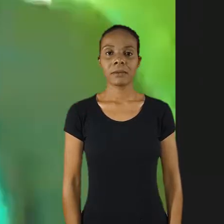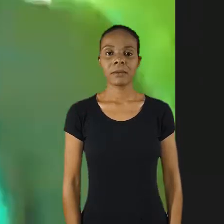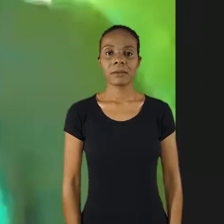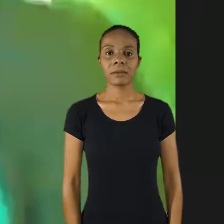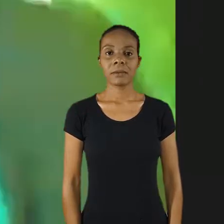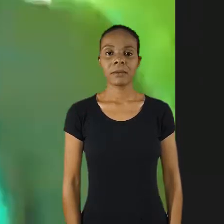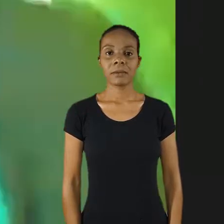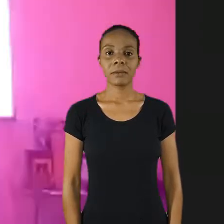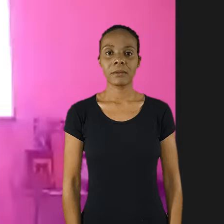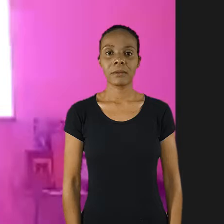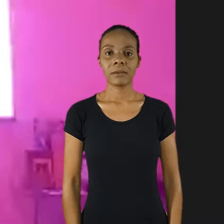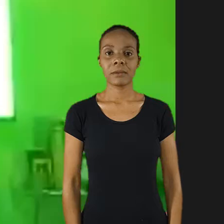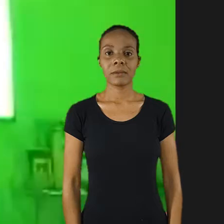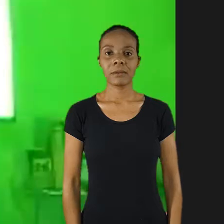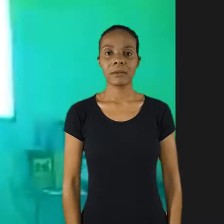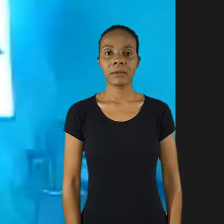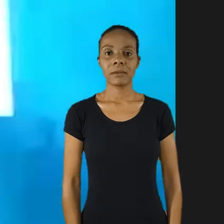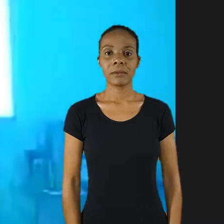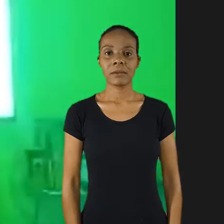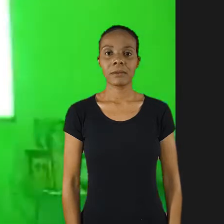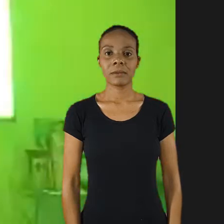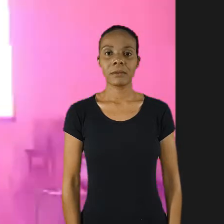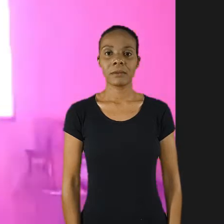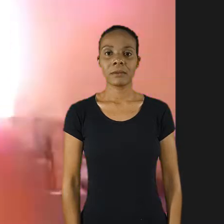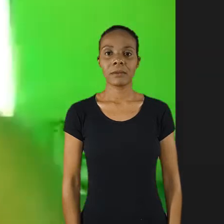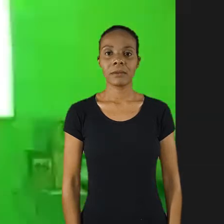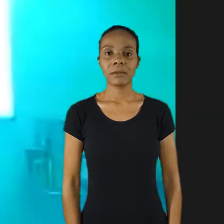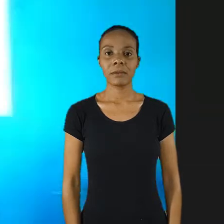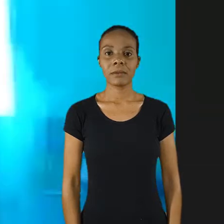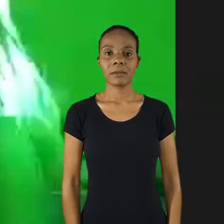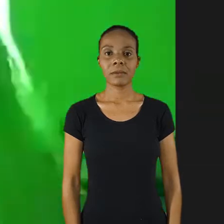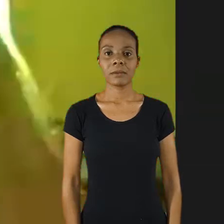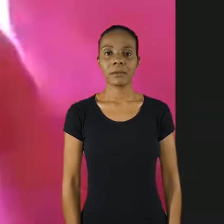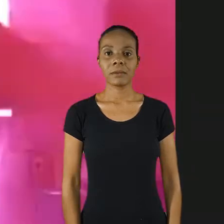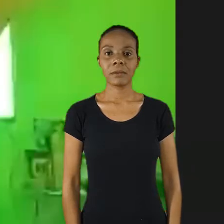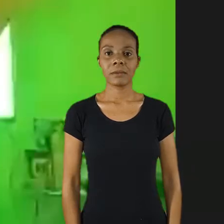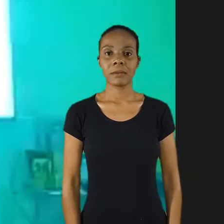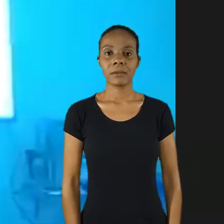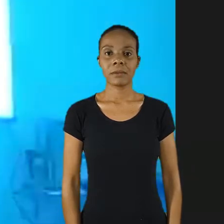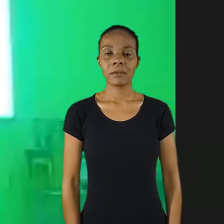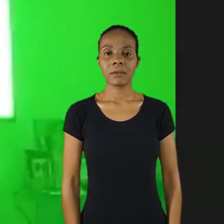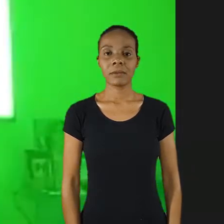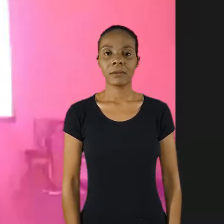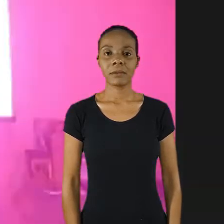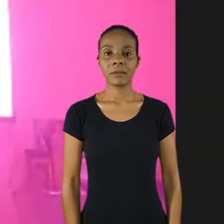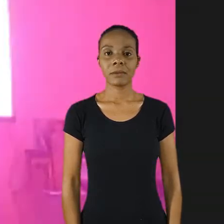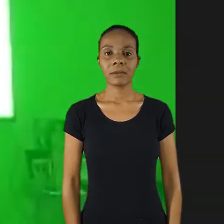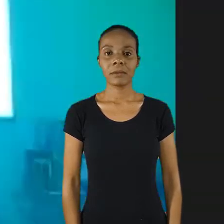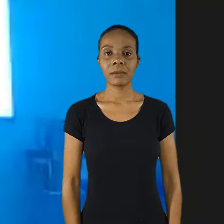go fucking crazy, though. Crazy, though. Go crazy, though. Like a summer party.